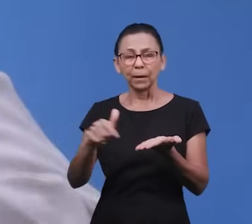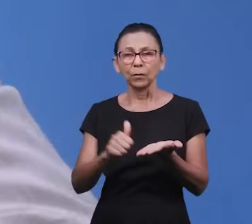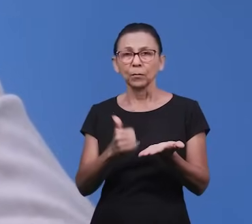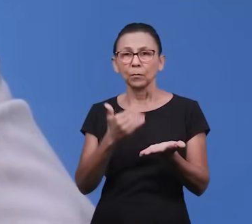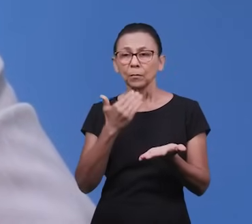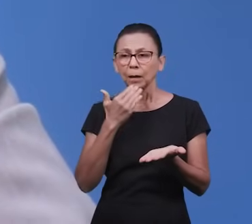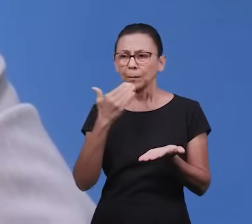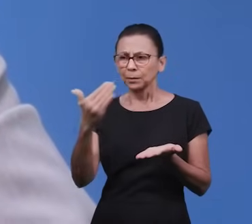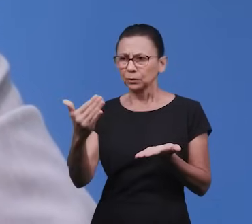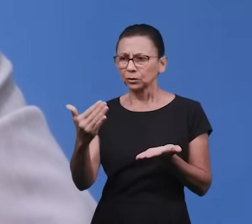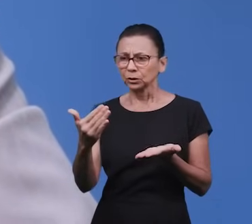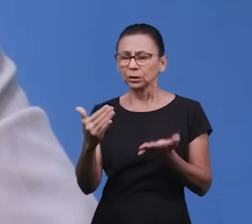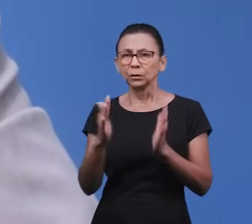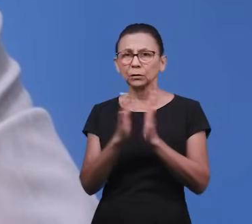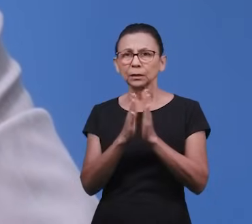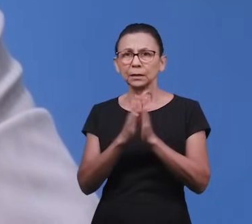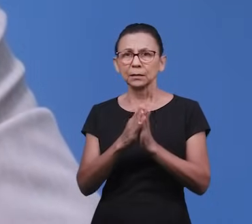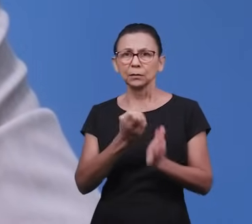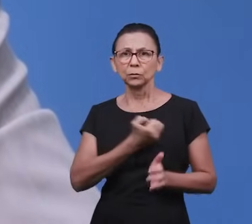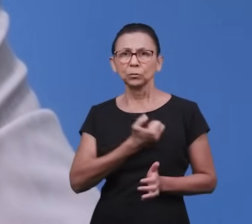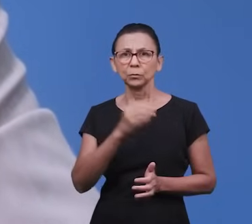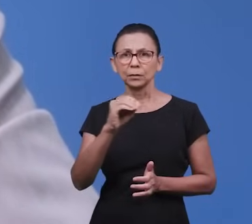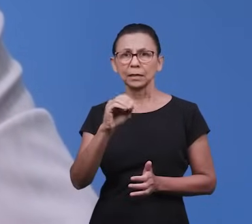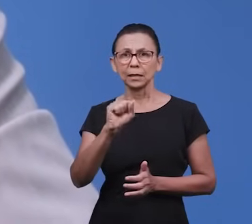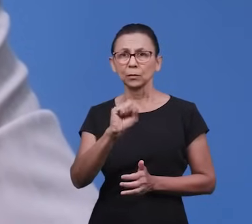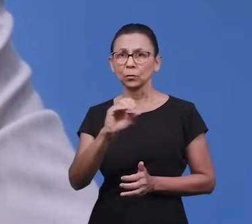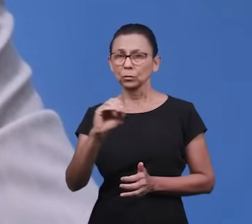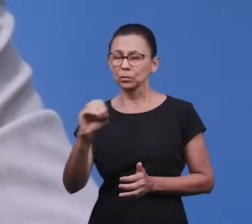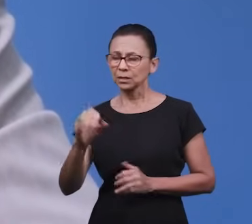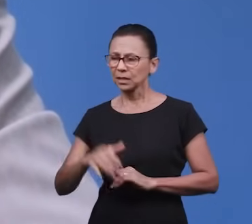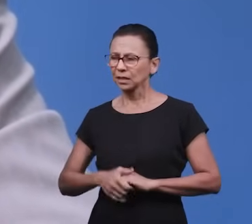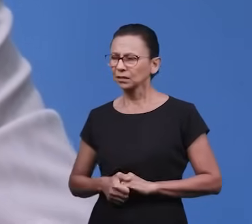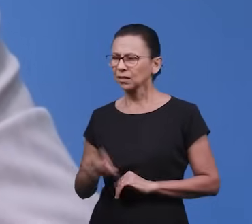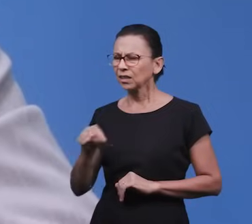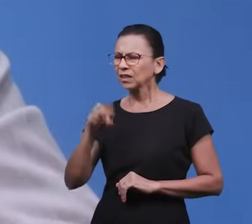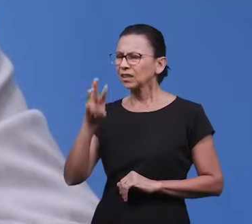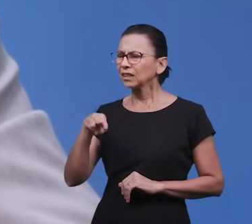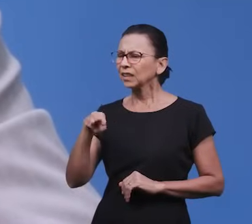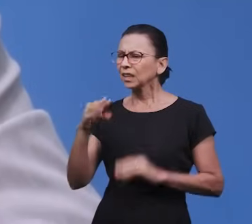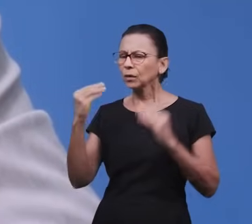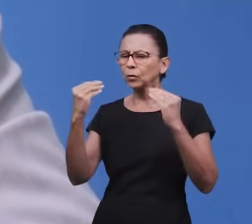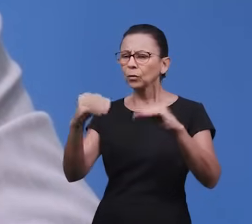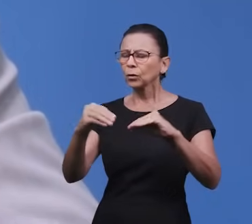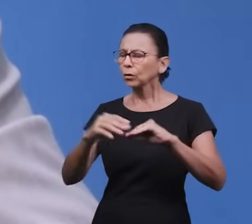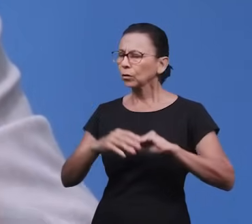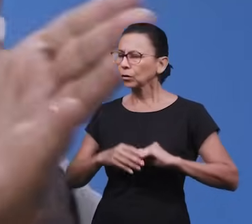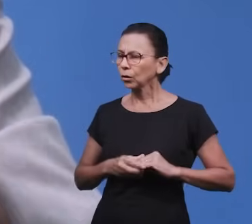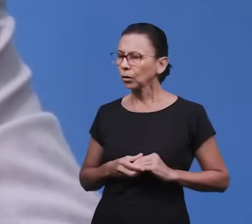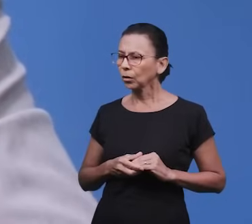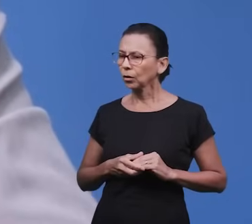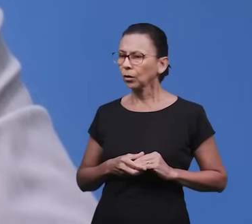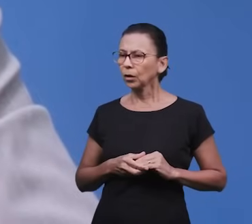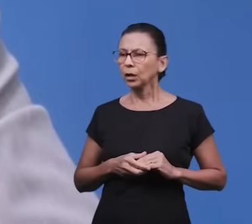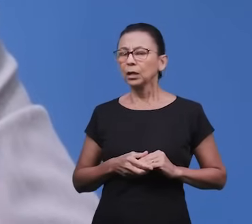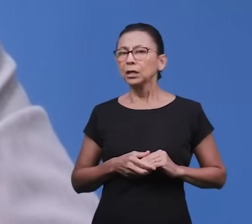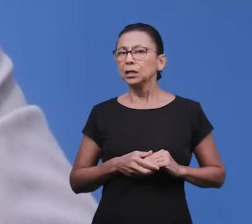número 0800. Glória a Deus. Aí eu Olha falei, só. interessante. E foi alguém que está internado aqui que colocou? Não,